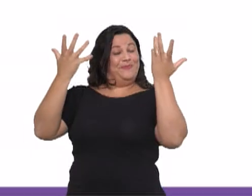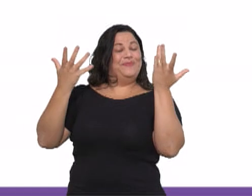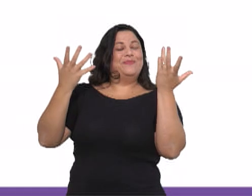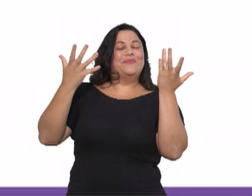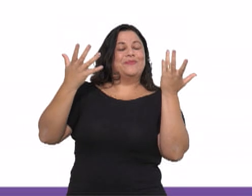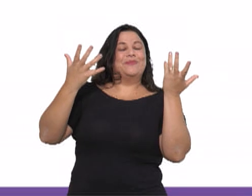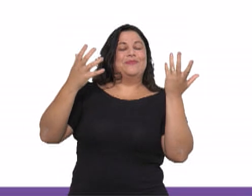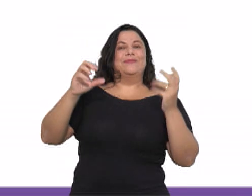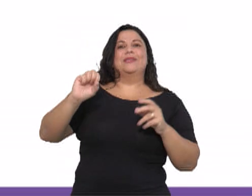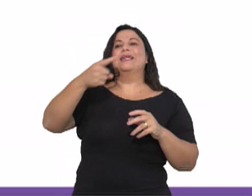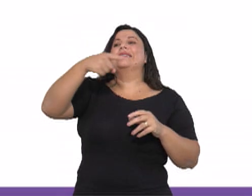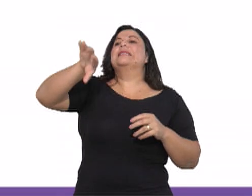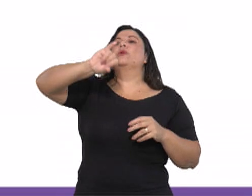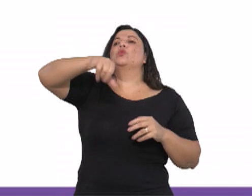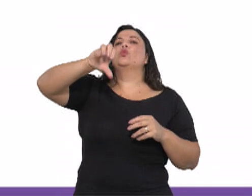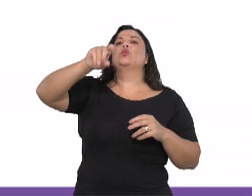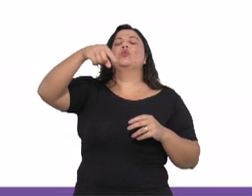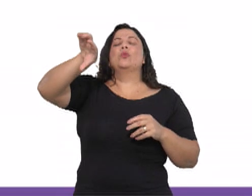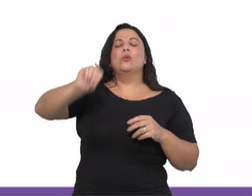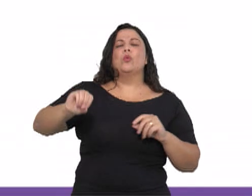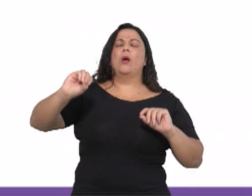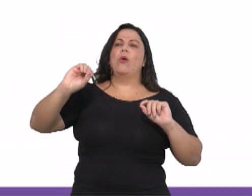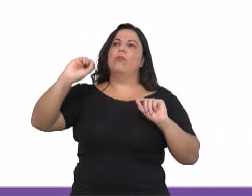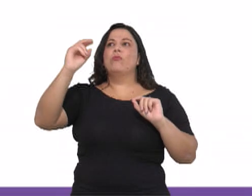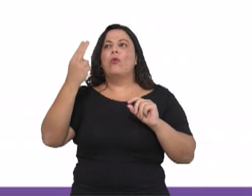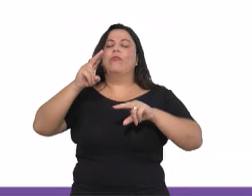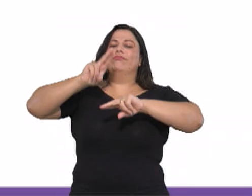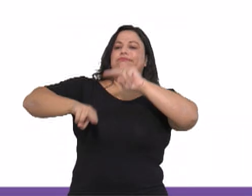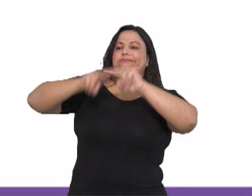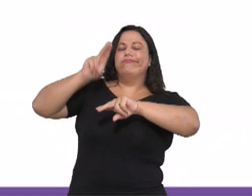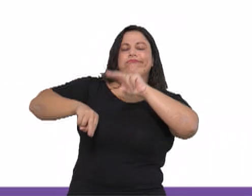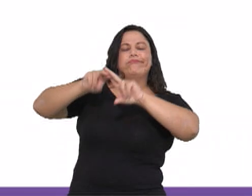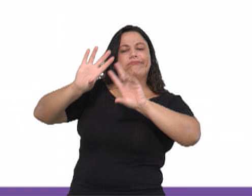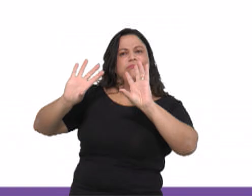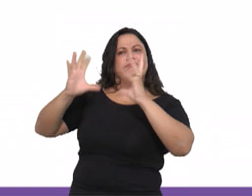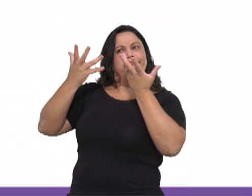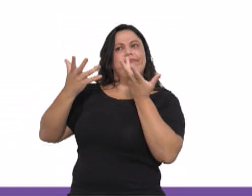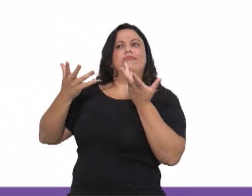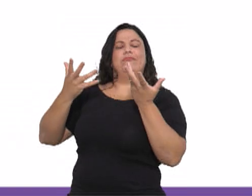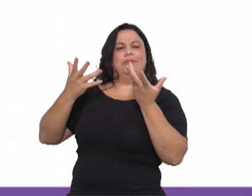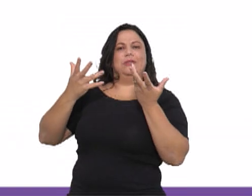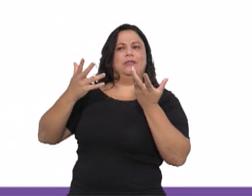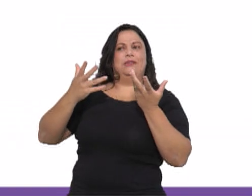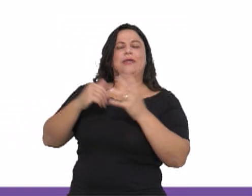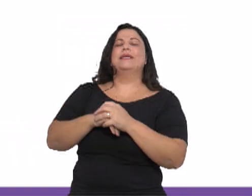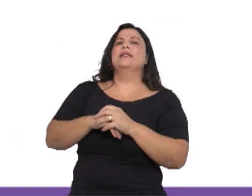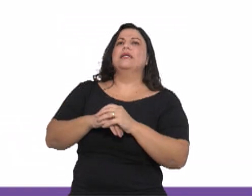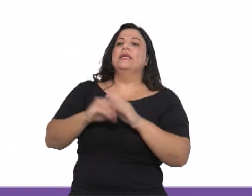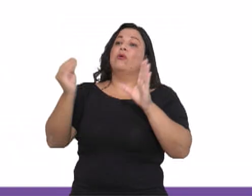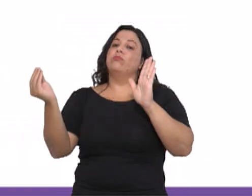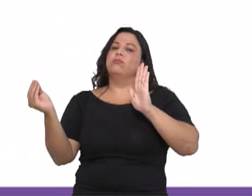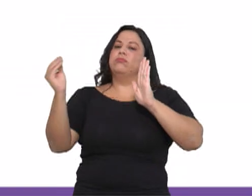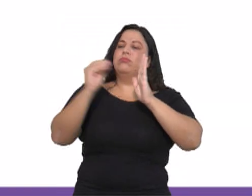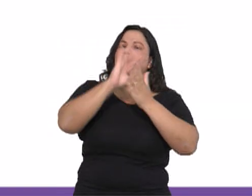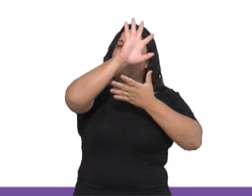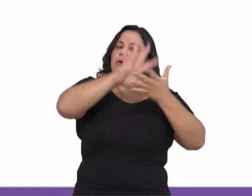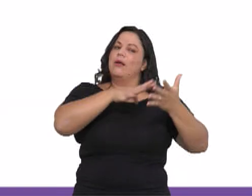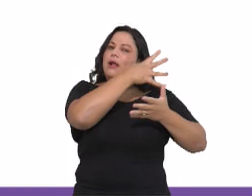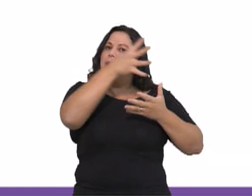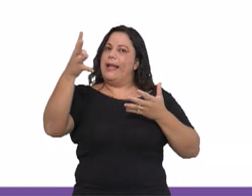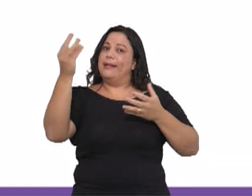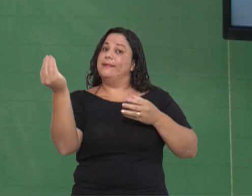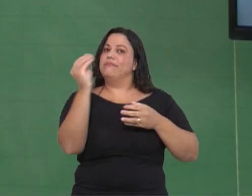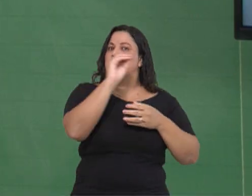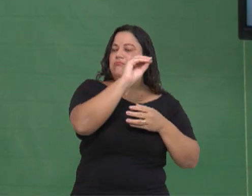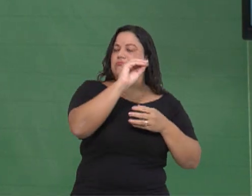ou a festa junina, que originalmente então era pagã, foi incorporada ao calendário festivo católico, quer dizer, ela